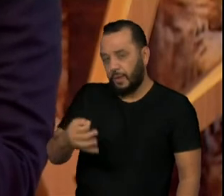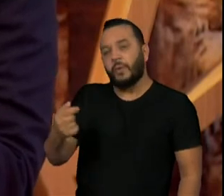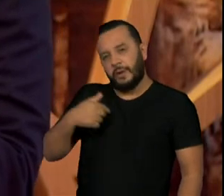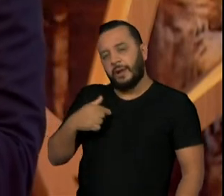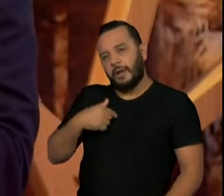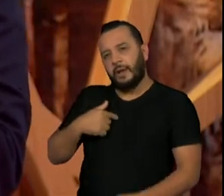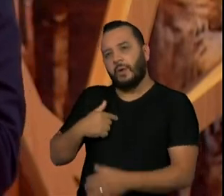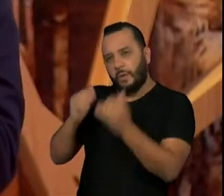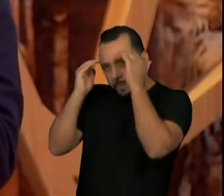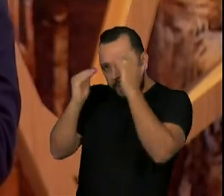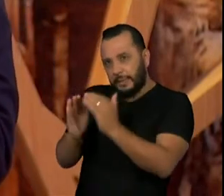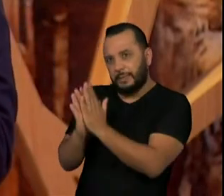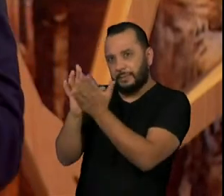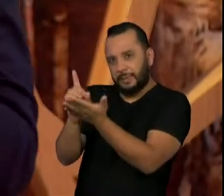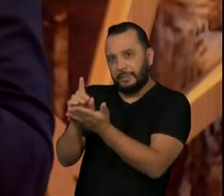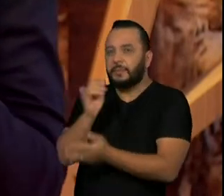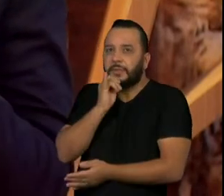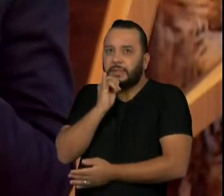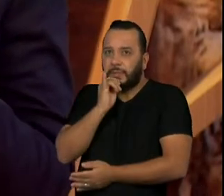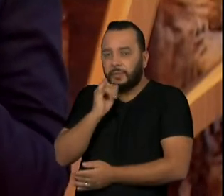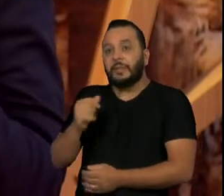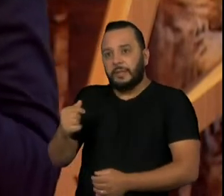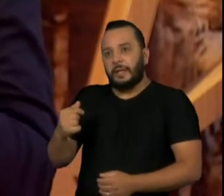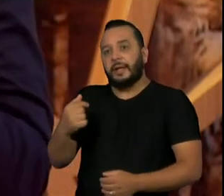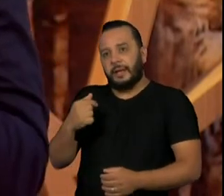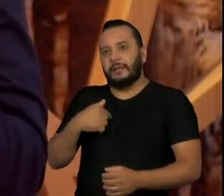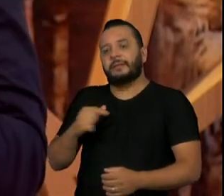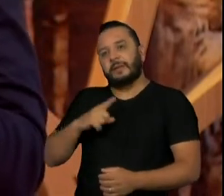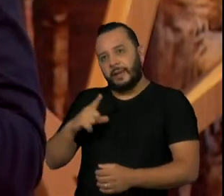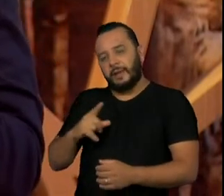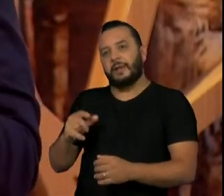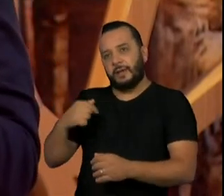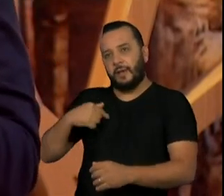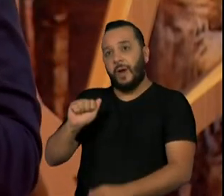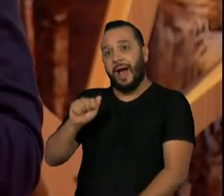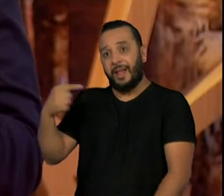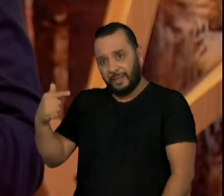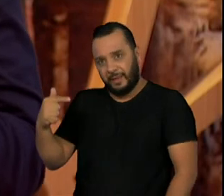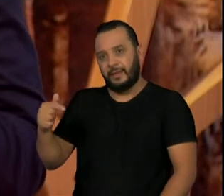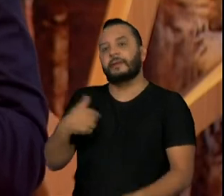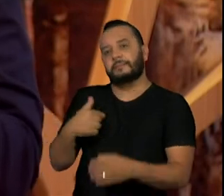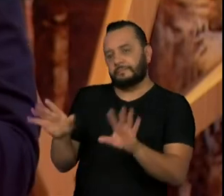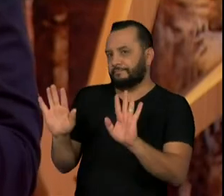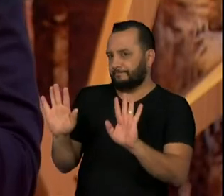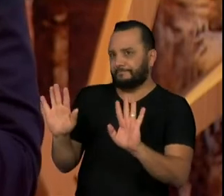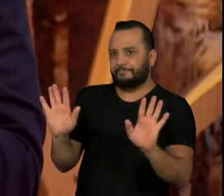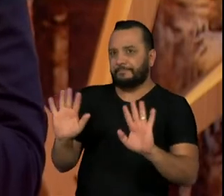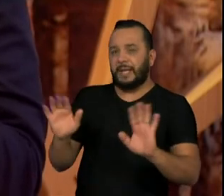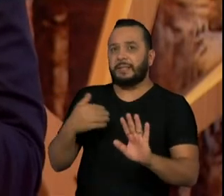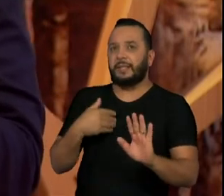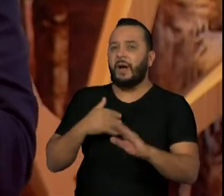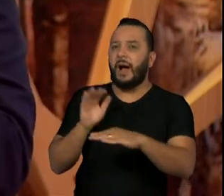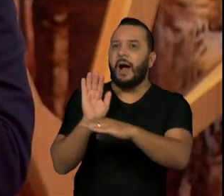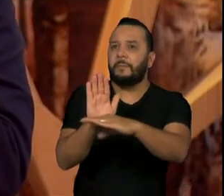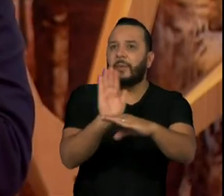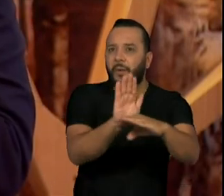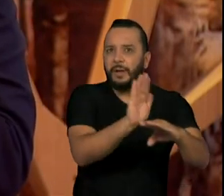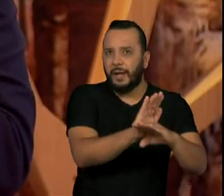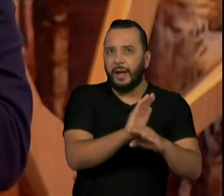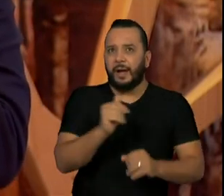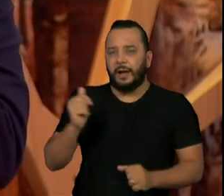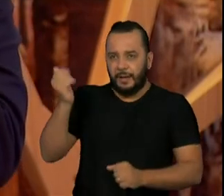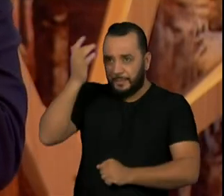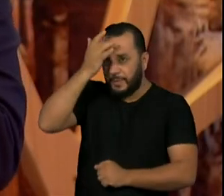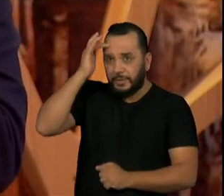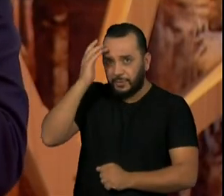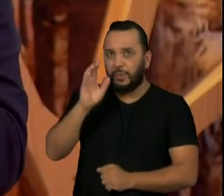teologicamente falando, tem diferença. Como falou, você não é cristão, eu sou adventista. Mas jamais eu iria apoiar alguém desacralizar um